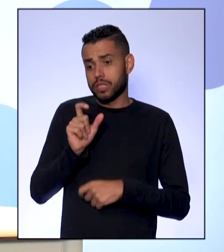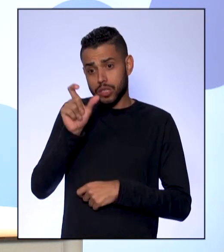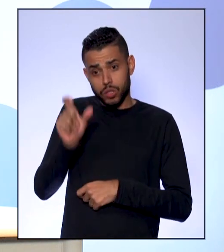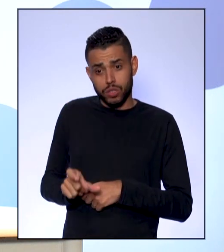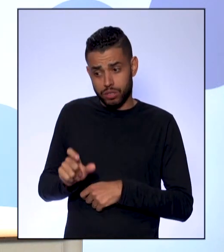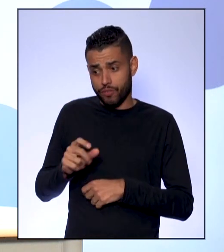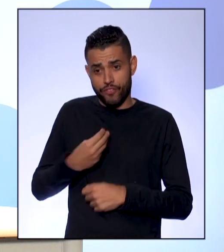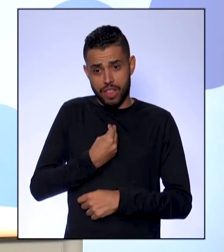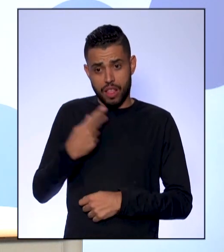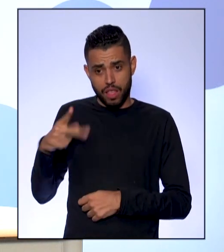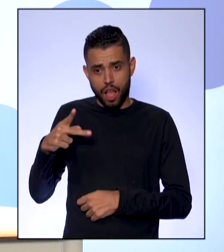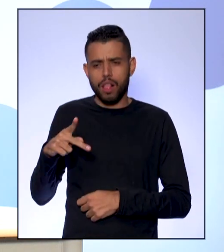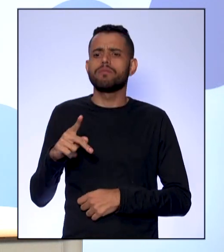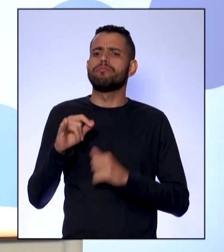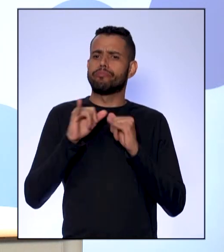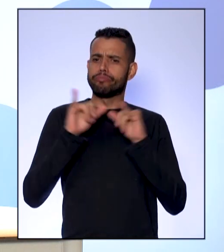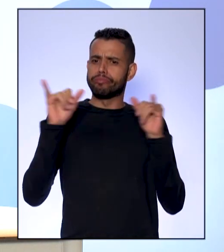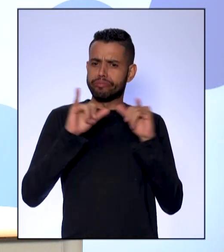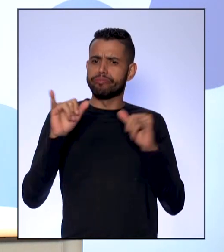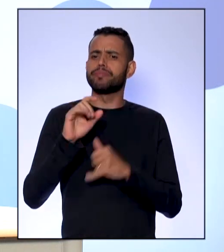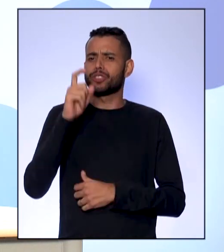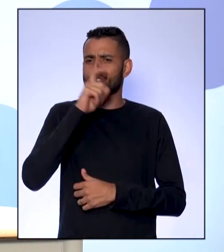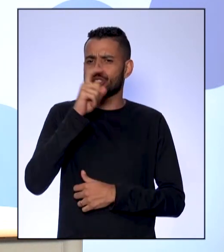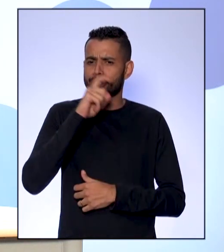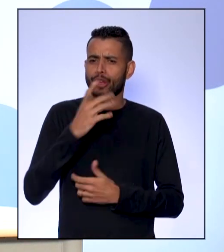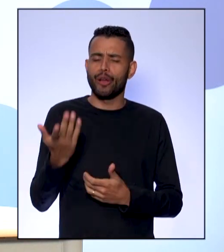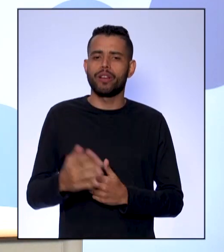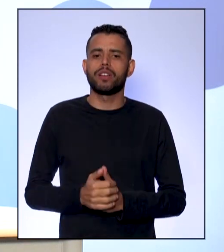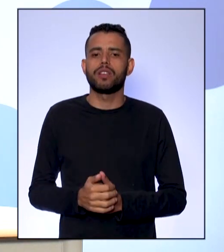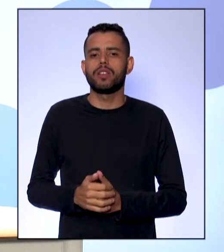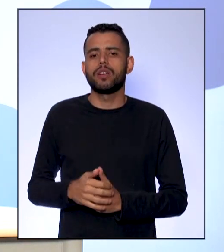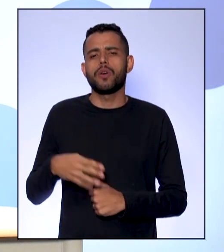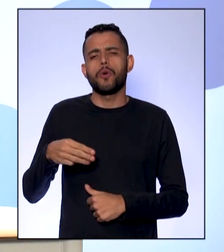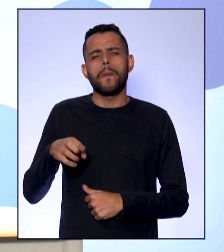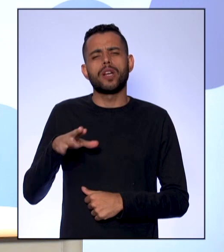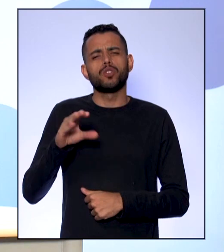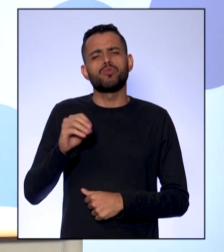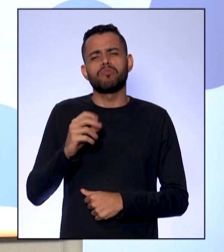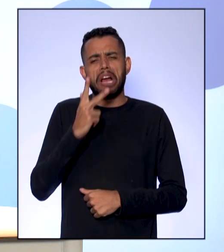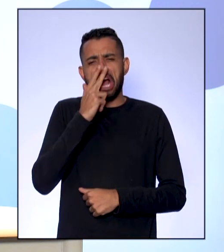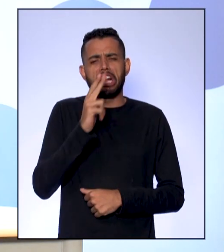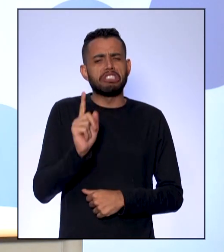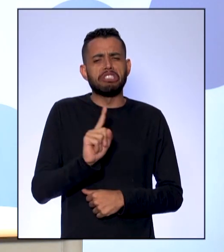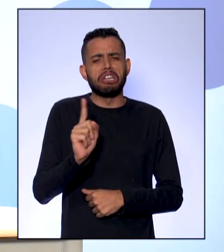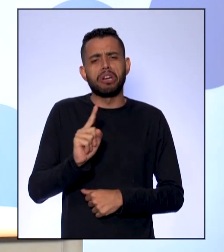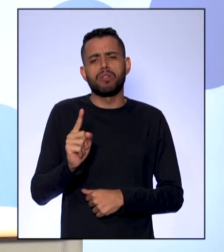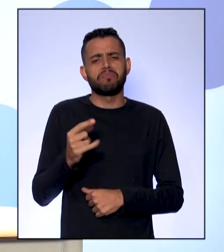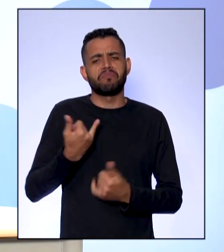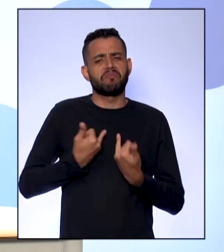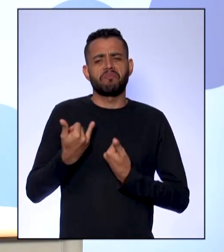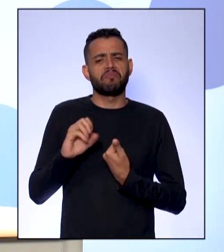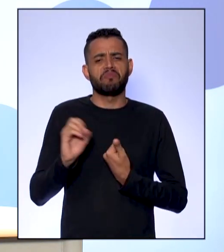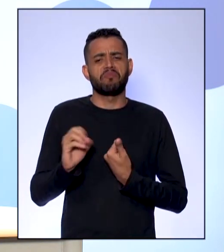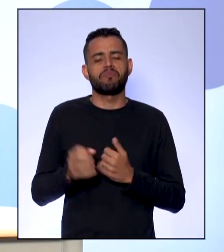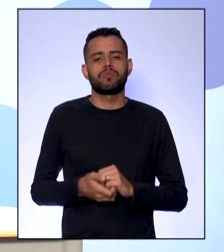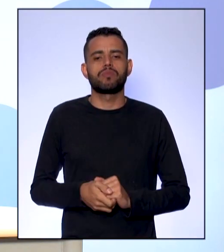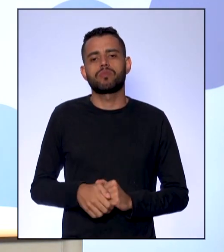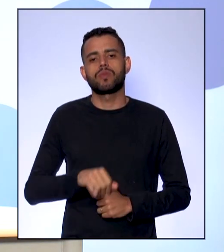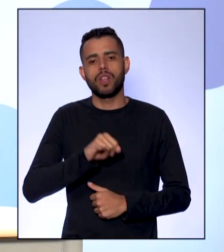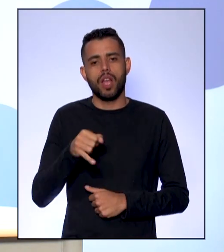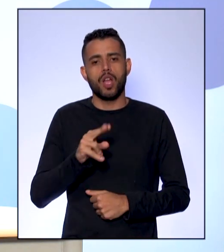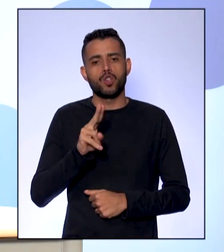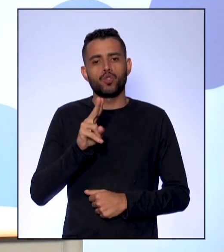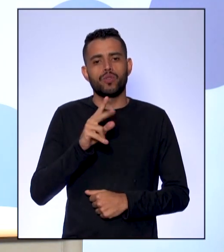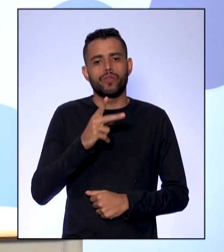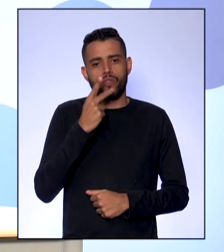ela. O Marcos falou, acho que não fiquei sabendo. A Ju